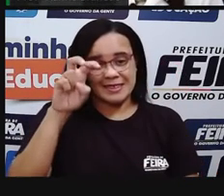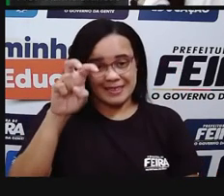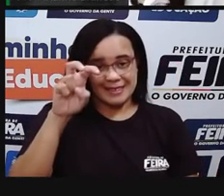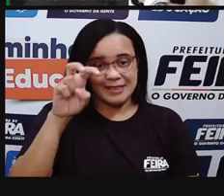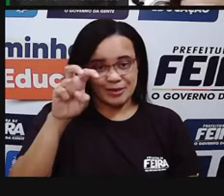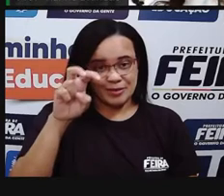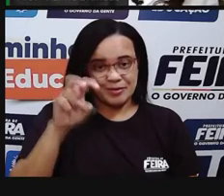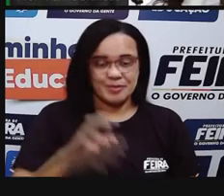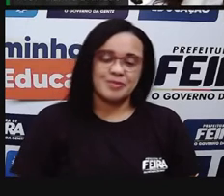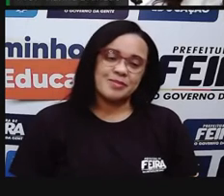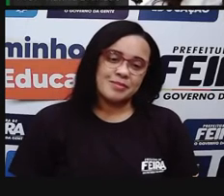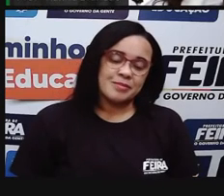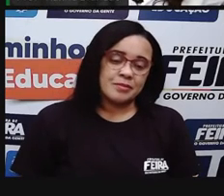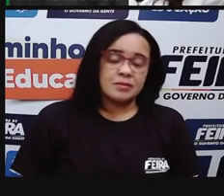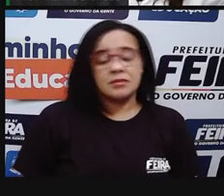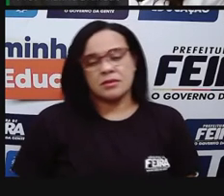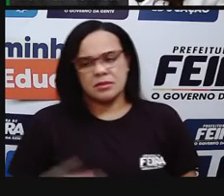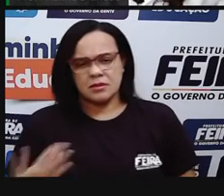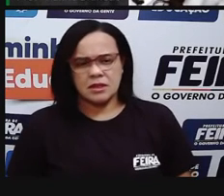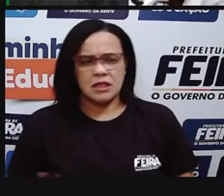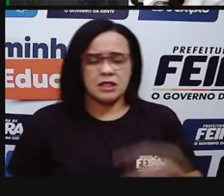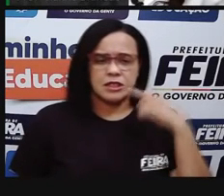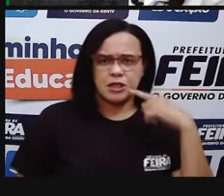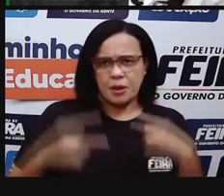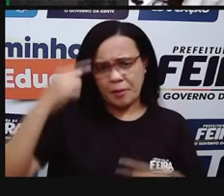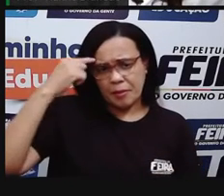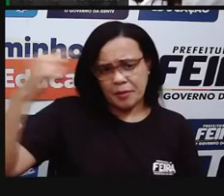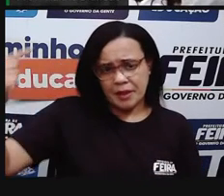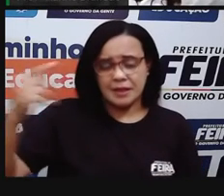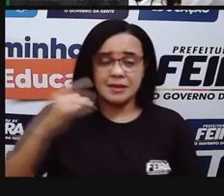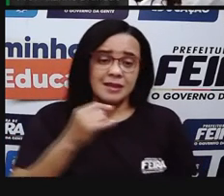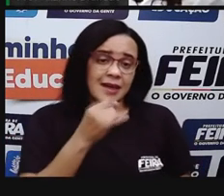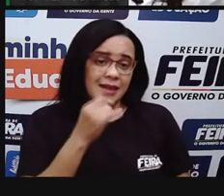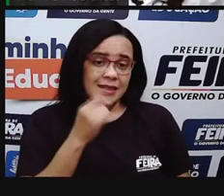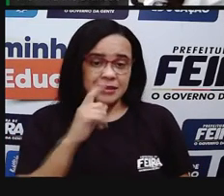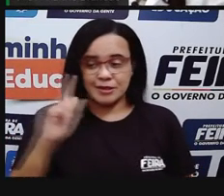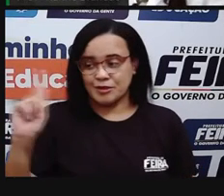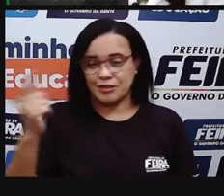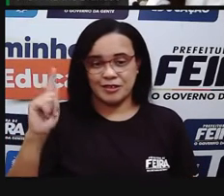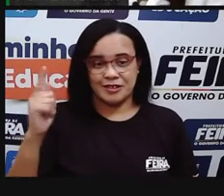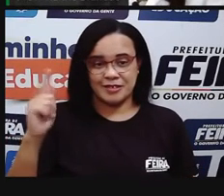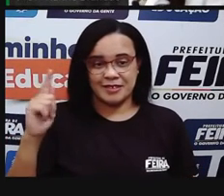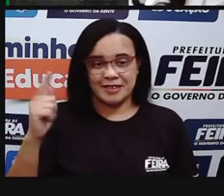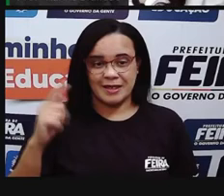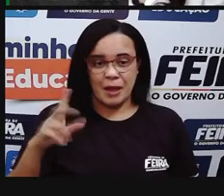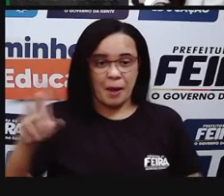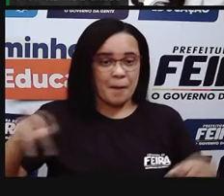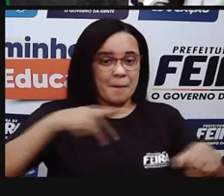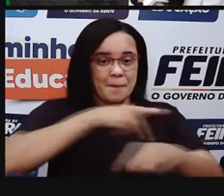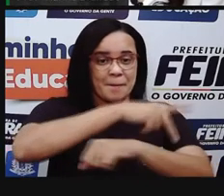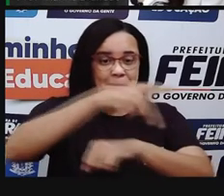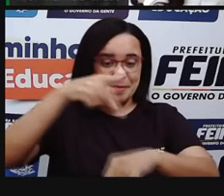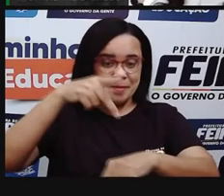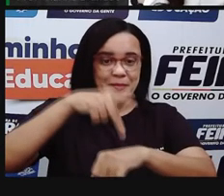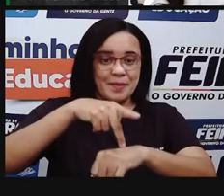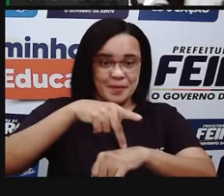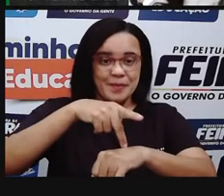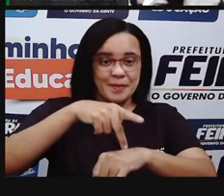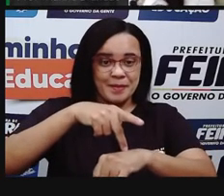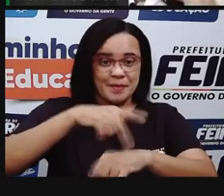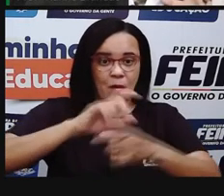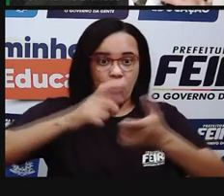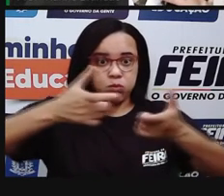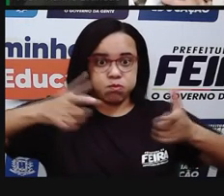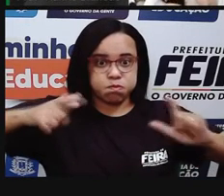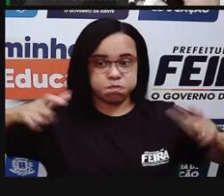geografia, tá? Então, se a gente pensa em um país, né? O país seria algo muito maior, tá? E aí, dentro de um país, você tem o